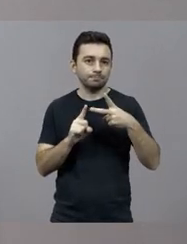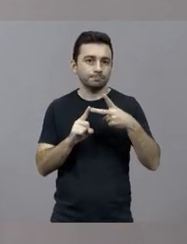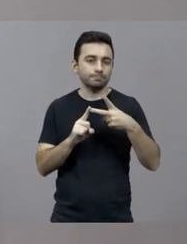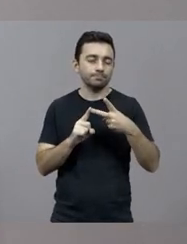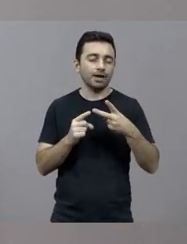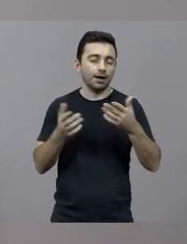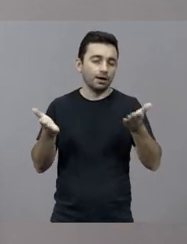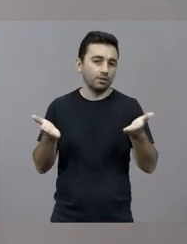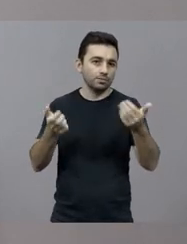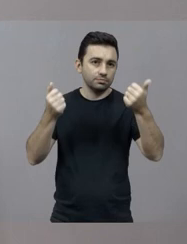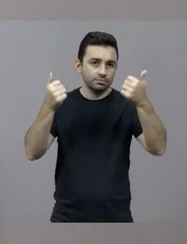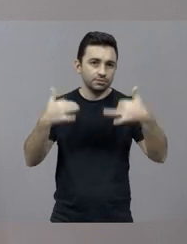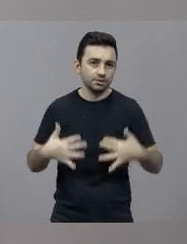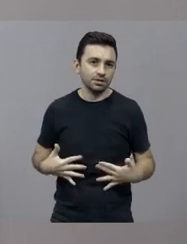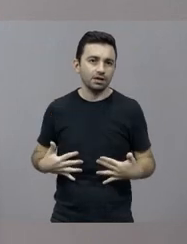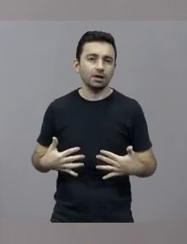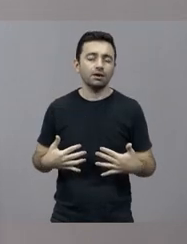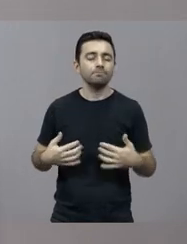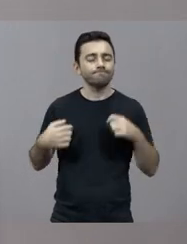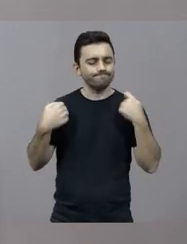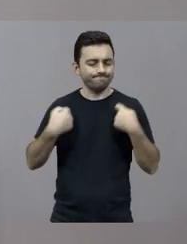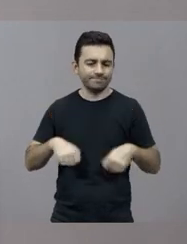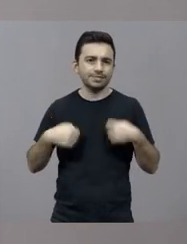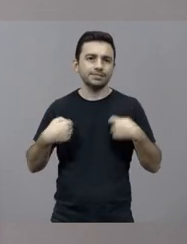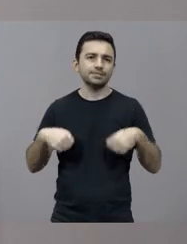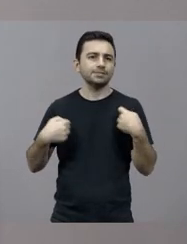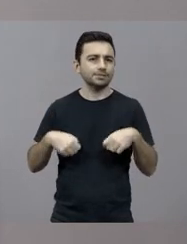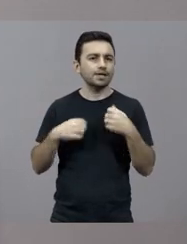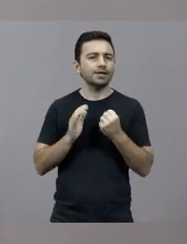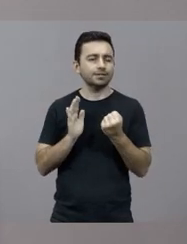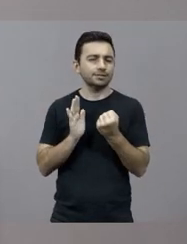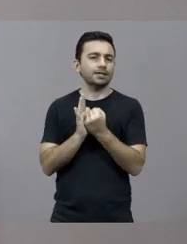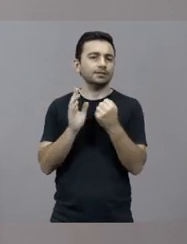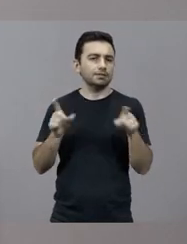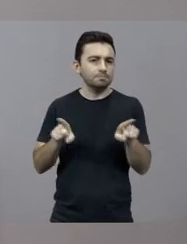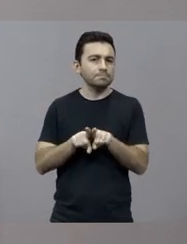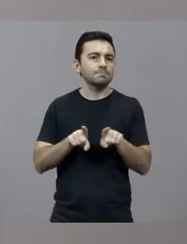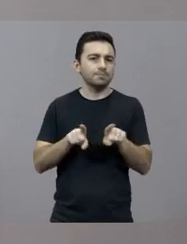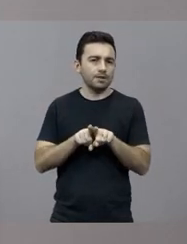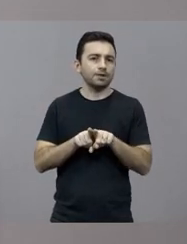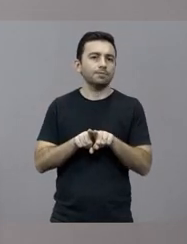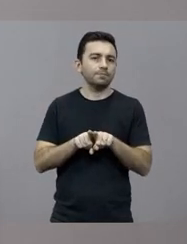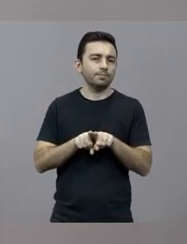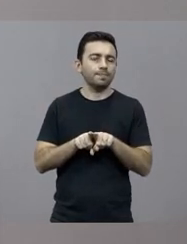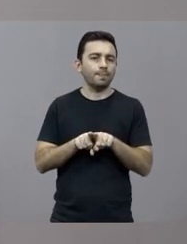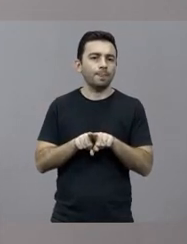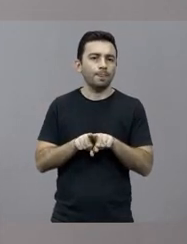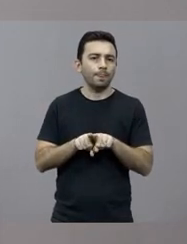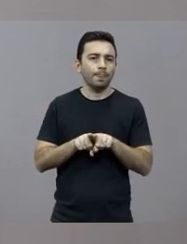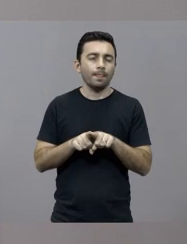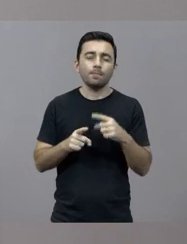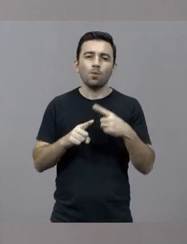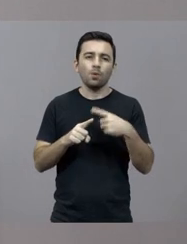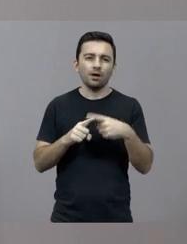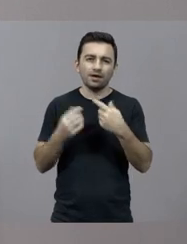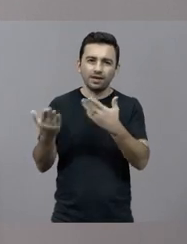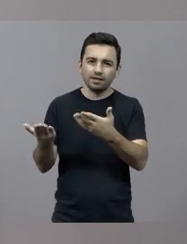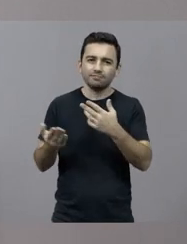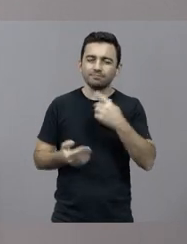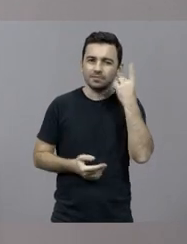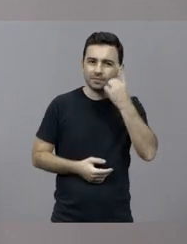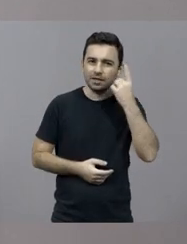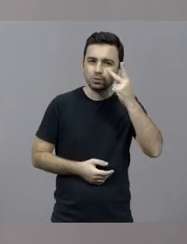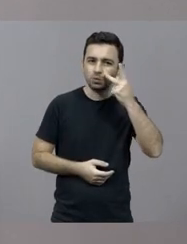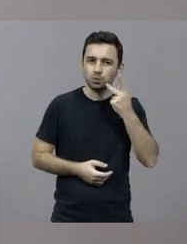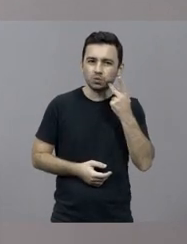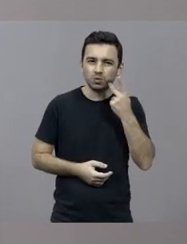não poderia deixar de fazer aqui um registro, até porque também, deputado Zuc, na condição de presidente